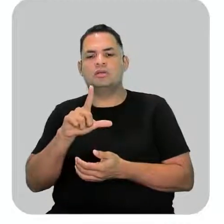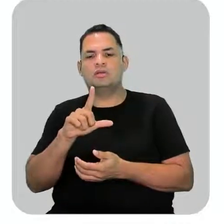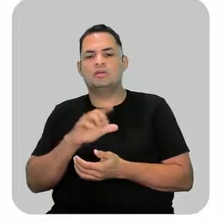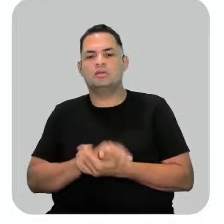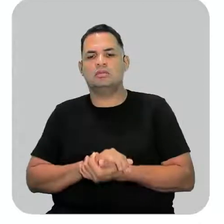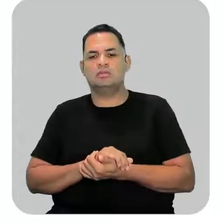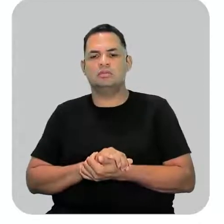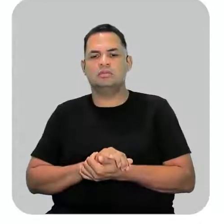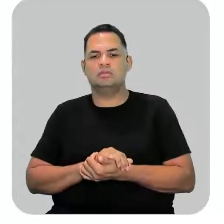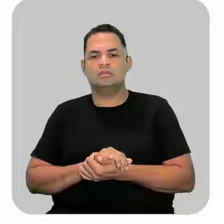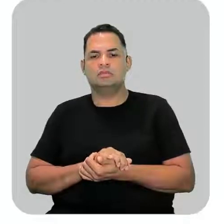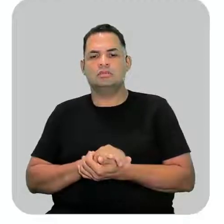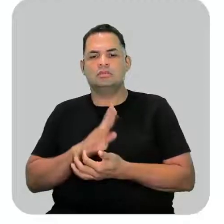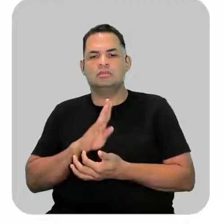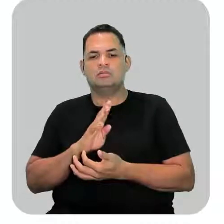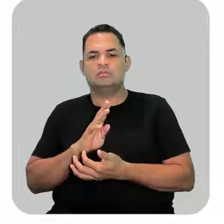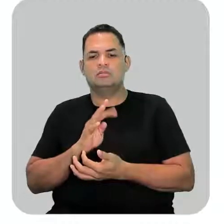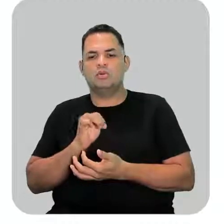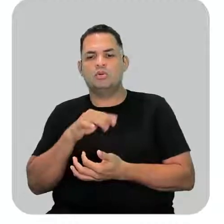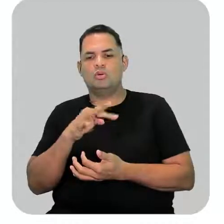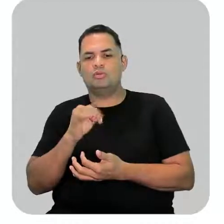Vai ficar